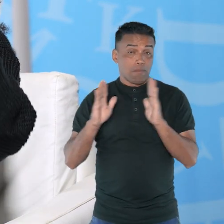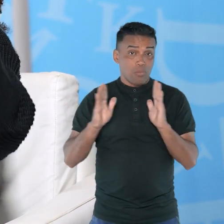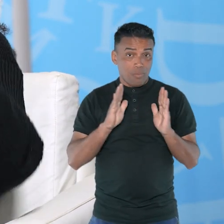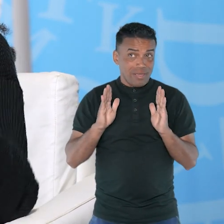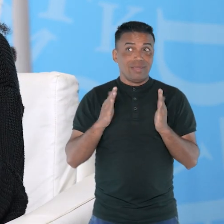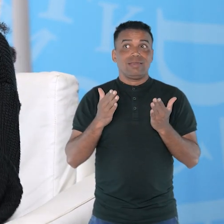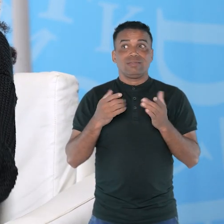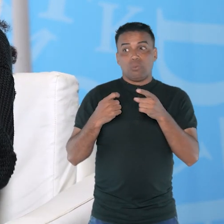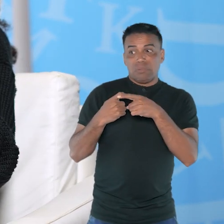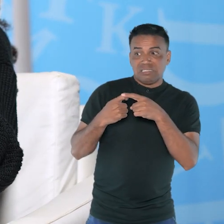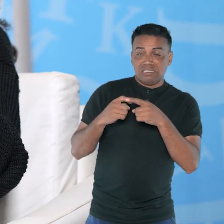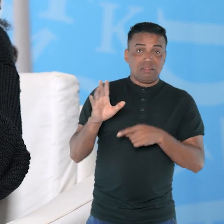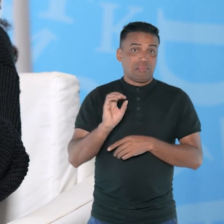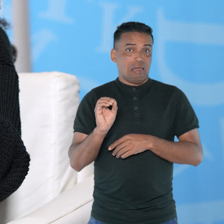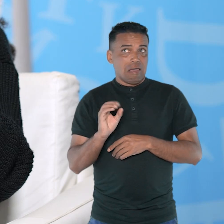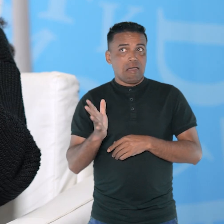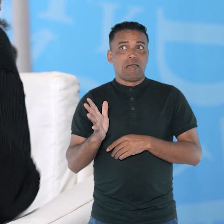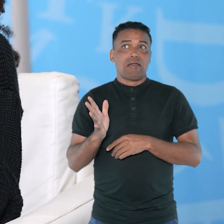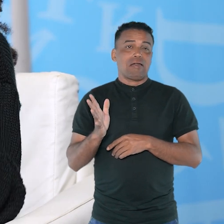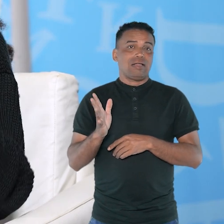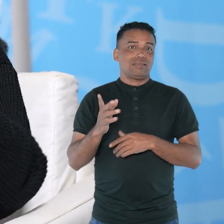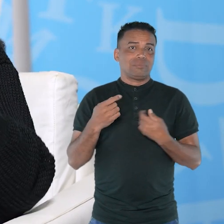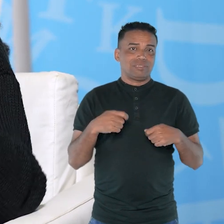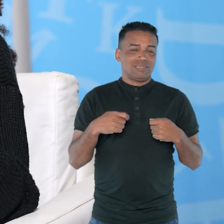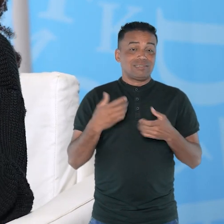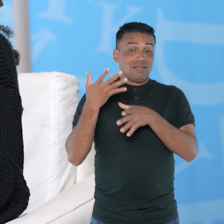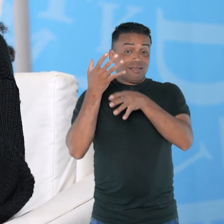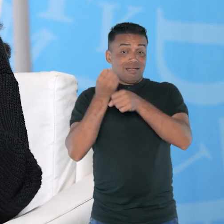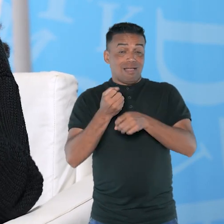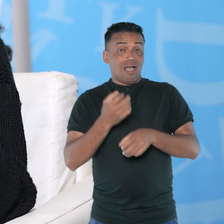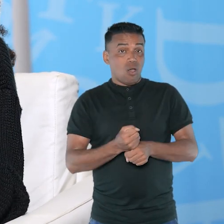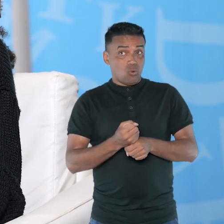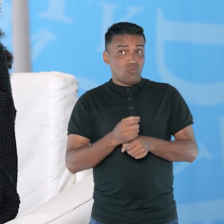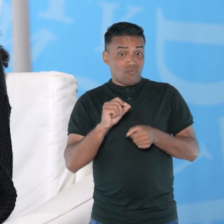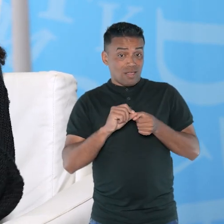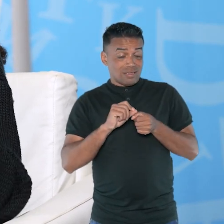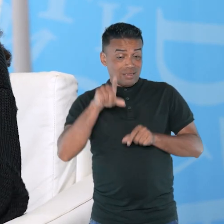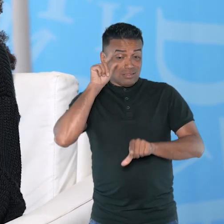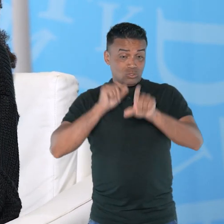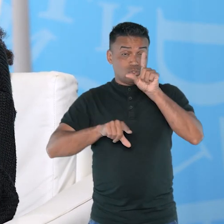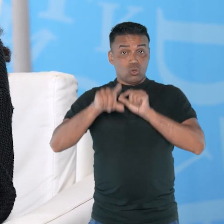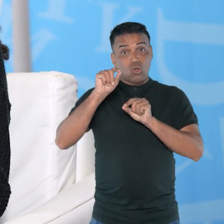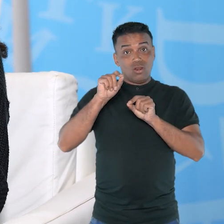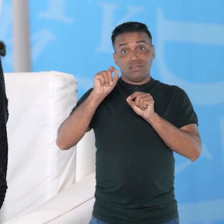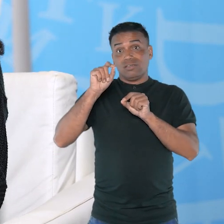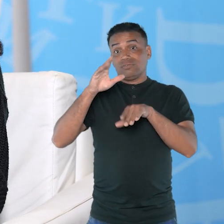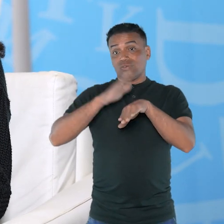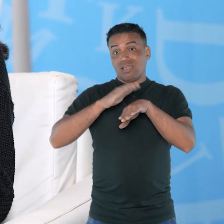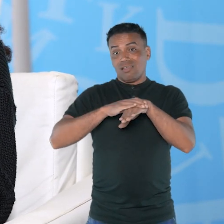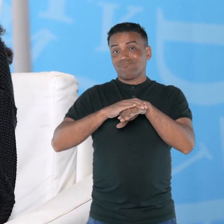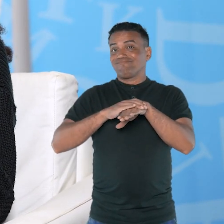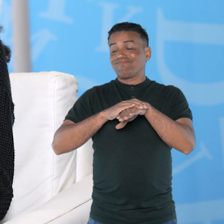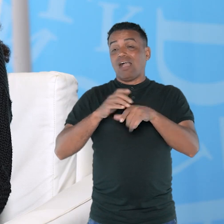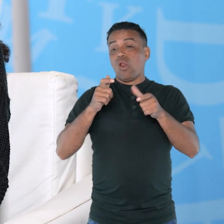é a medicina, não é... e que a gente vai ter que fazer esse cálculo, que façam cálculos que te levem para um lugar em